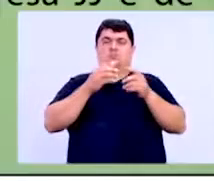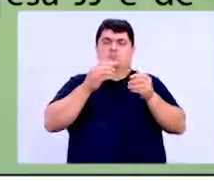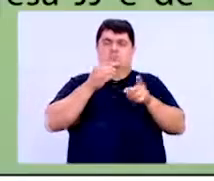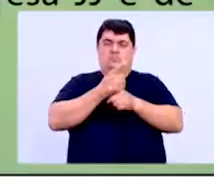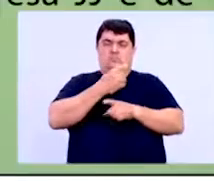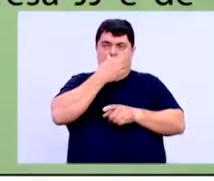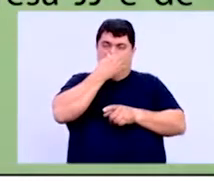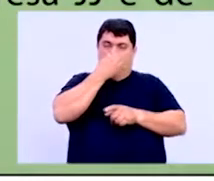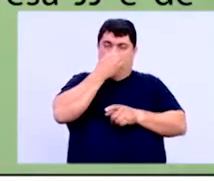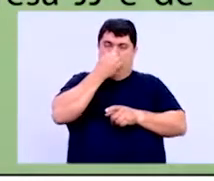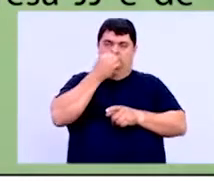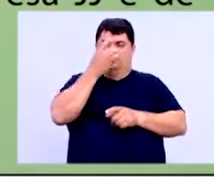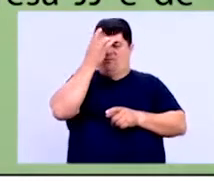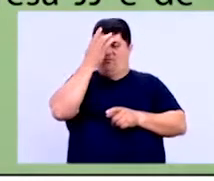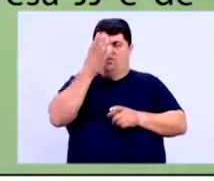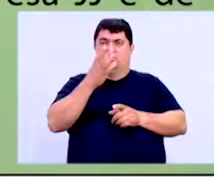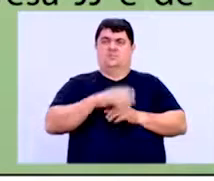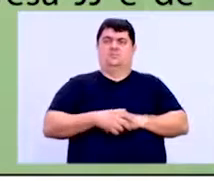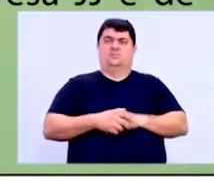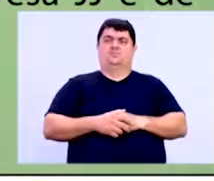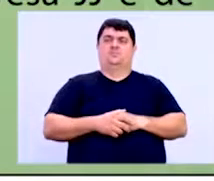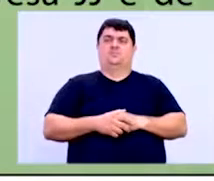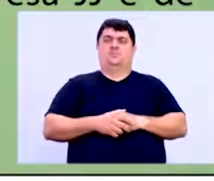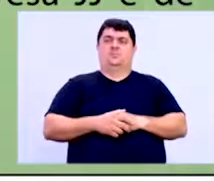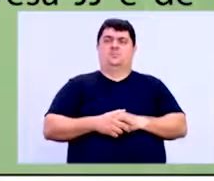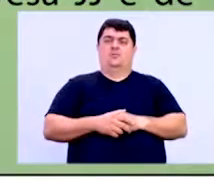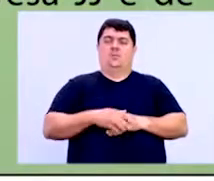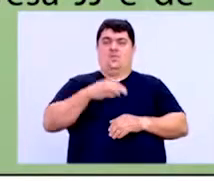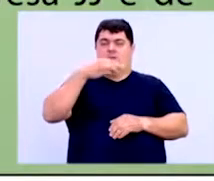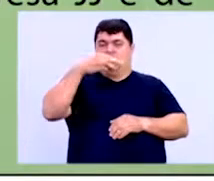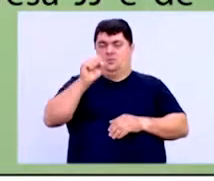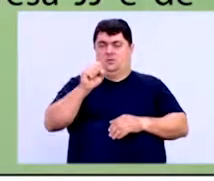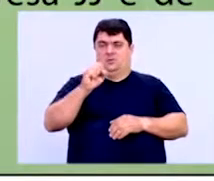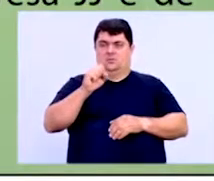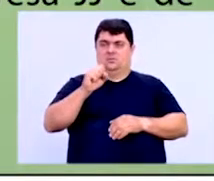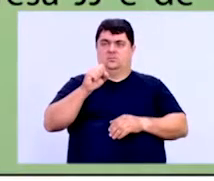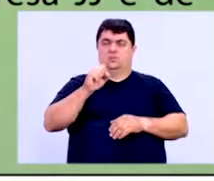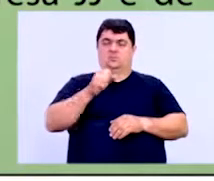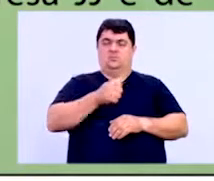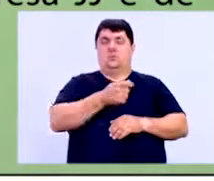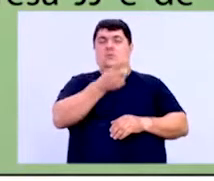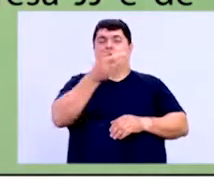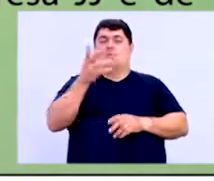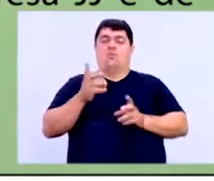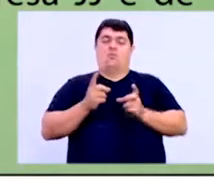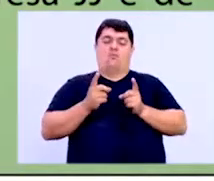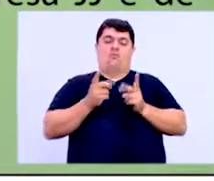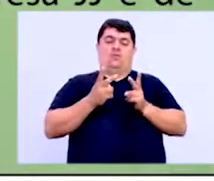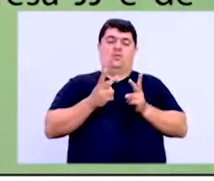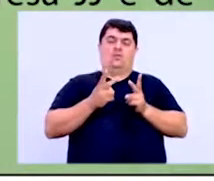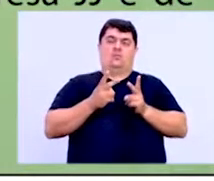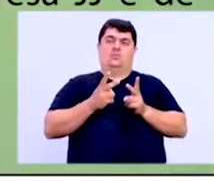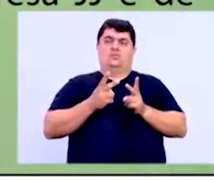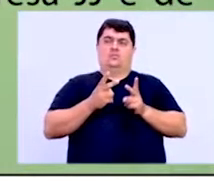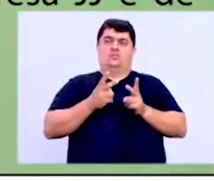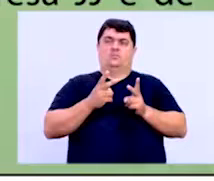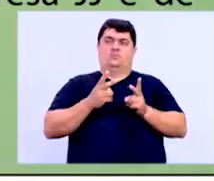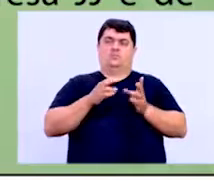A fórmula é uma fórmula muito tranquila. Margem de segurança é igual a quantidade